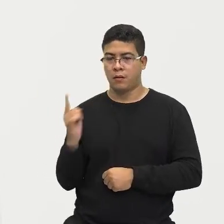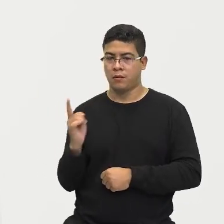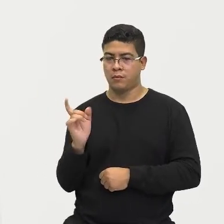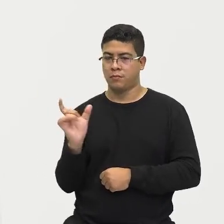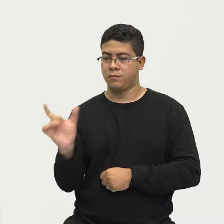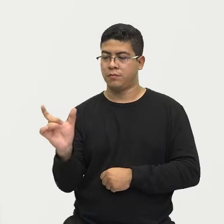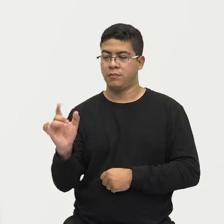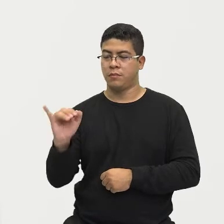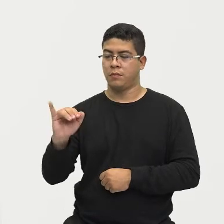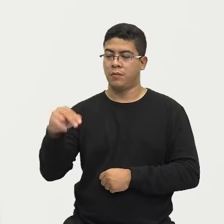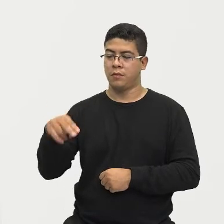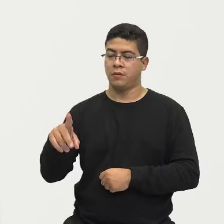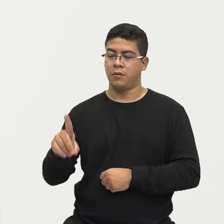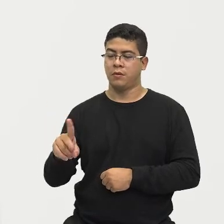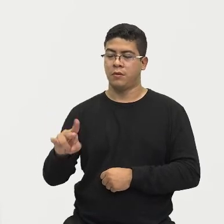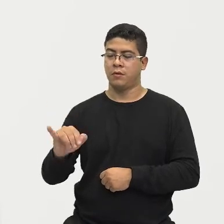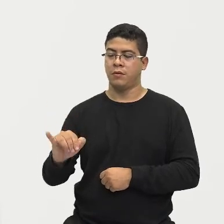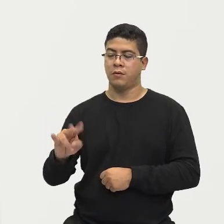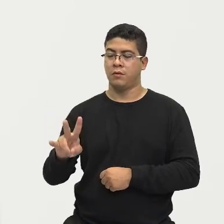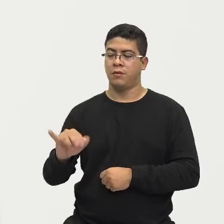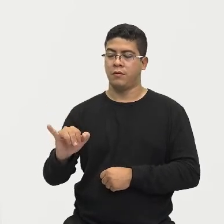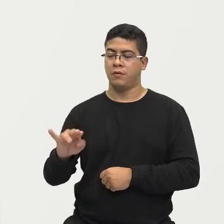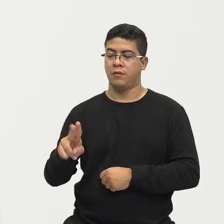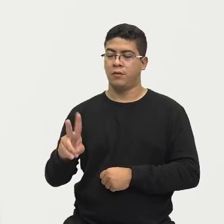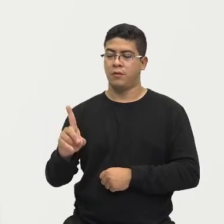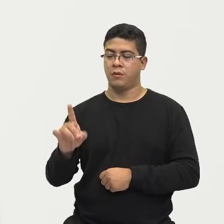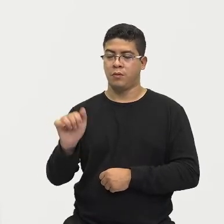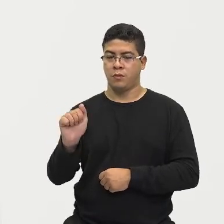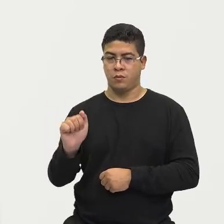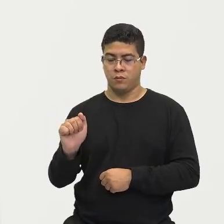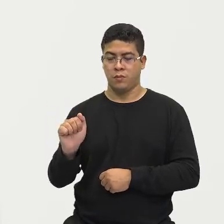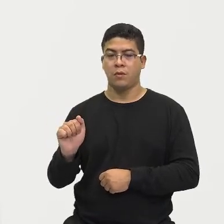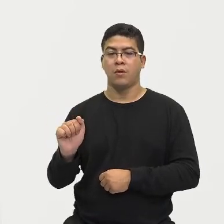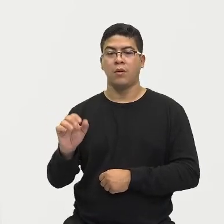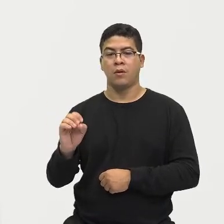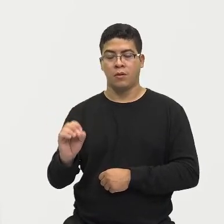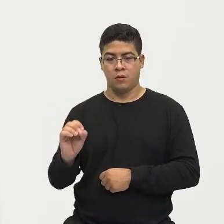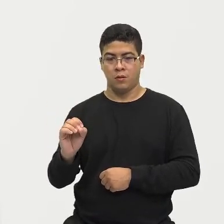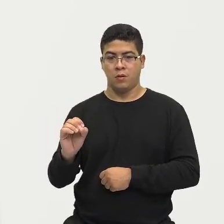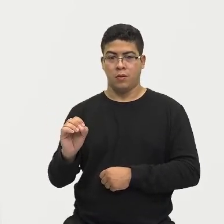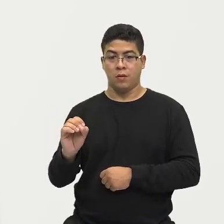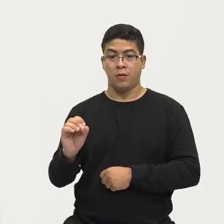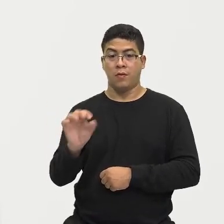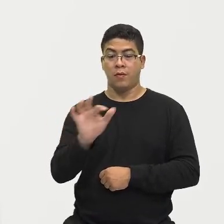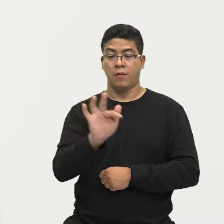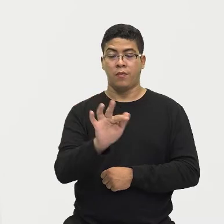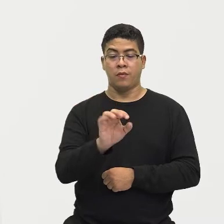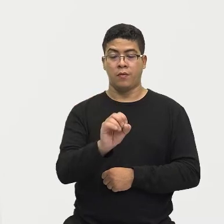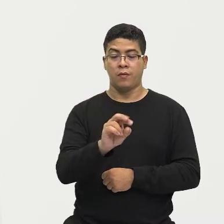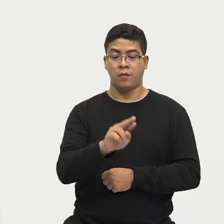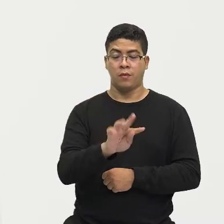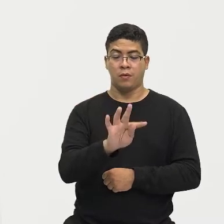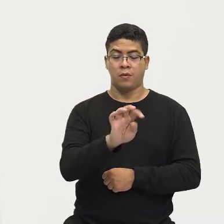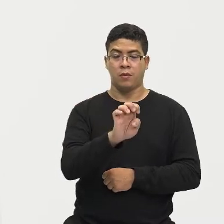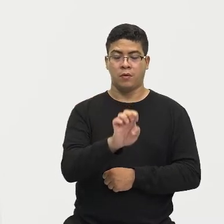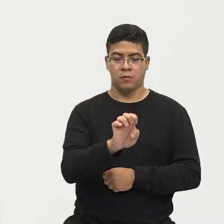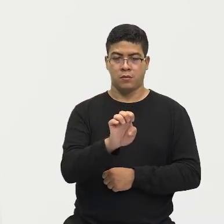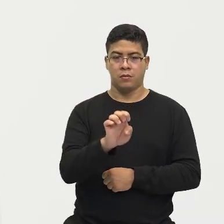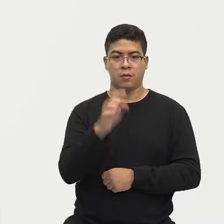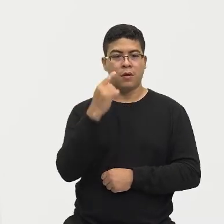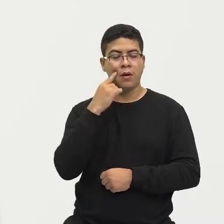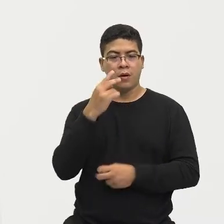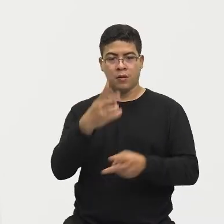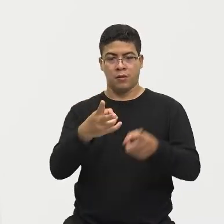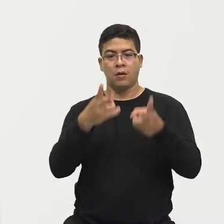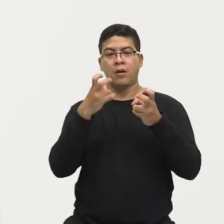o indivíduo, você fala as mãos. Então você sabe que é um substantivo. Então, substantivo e